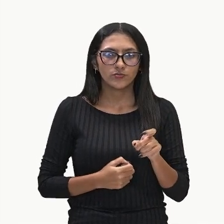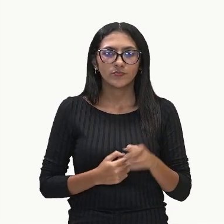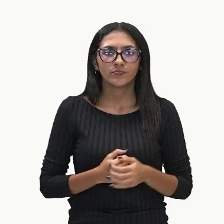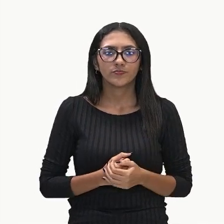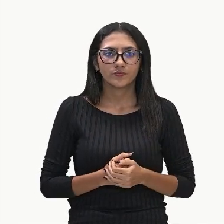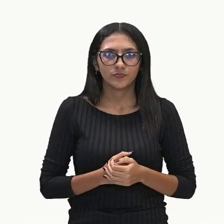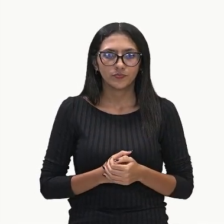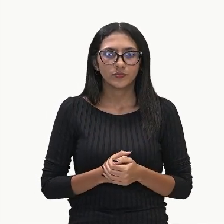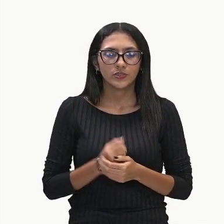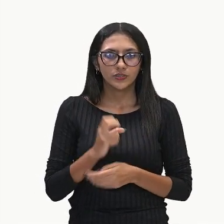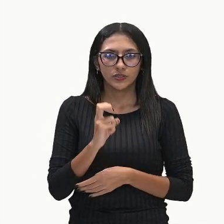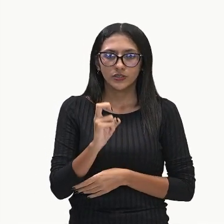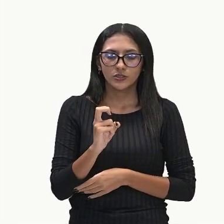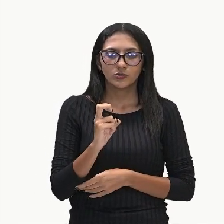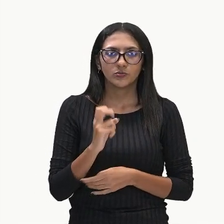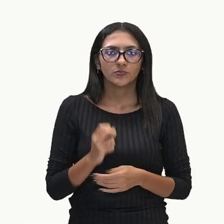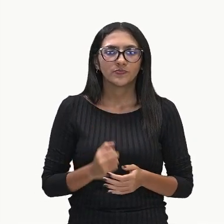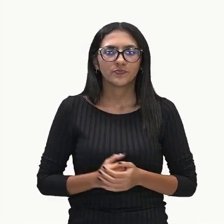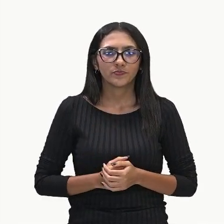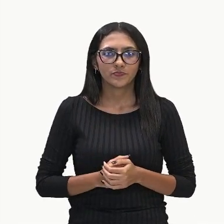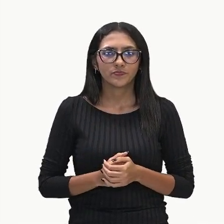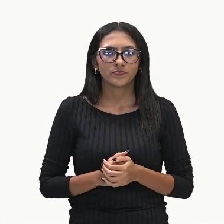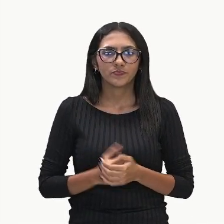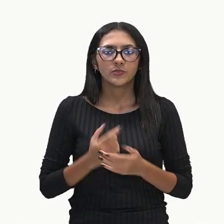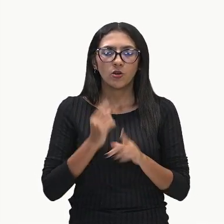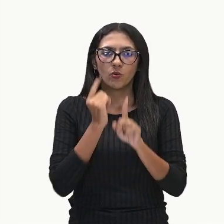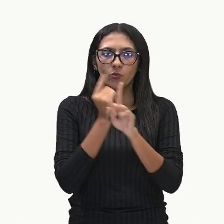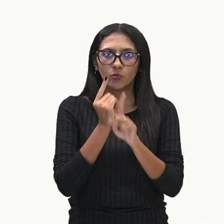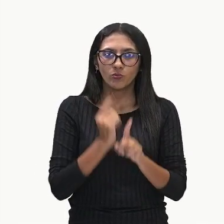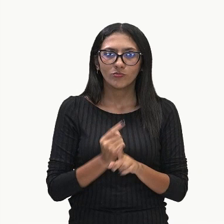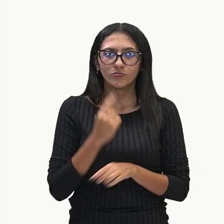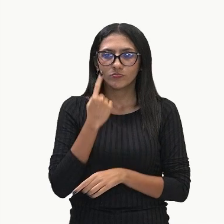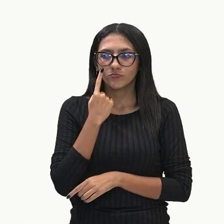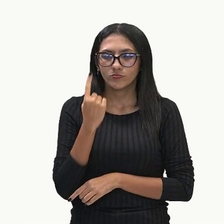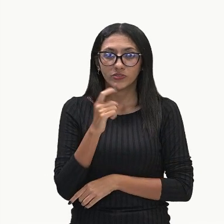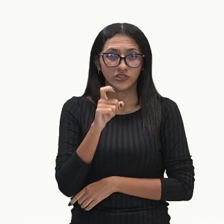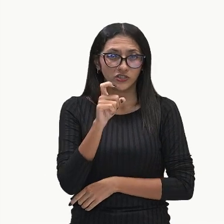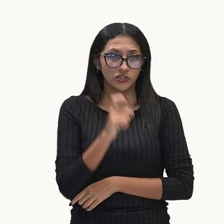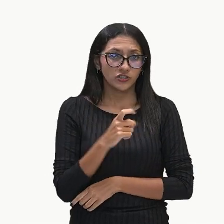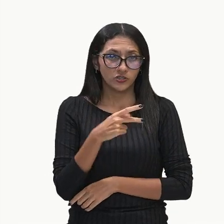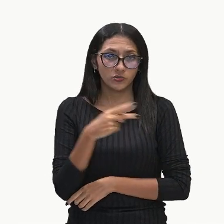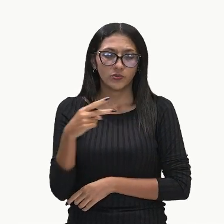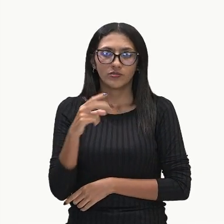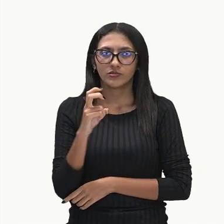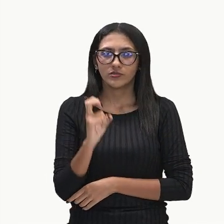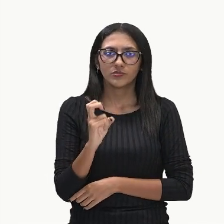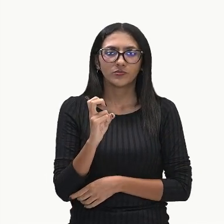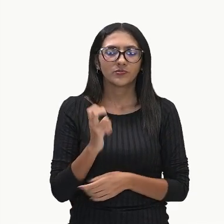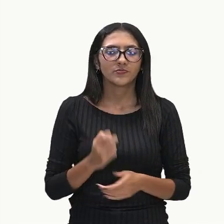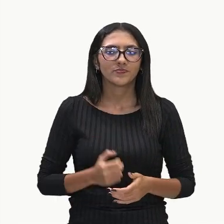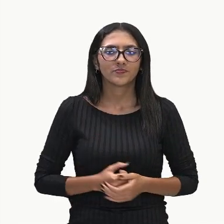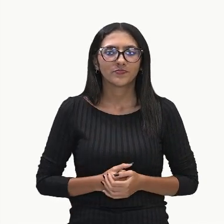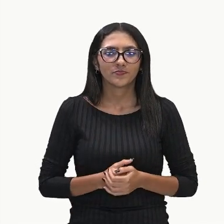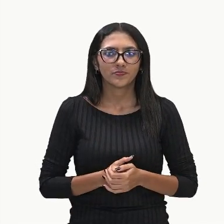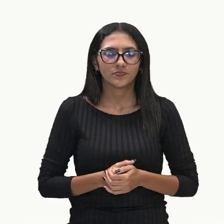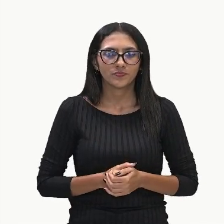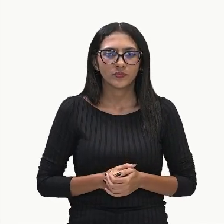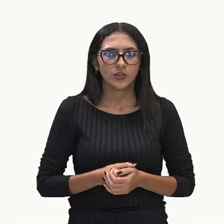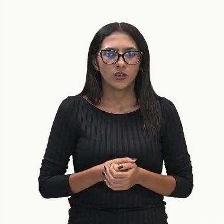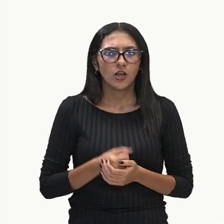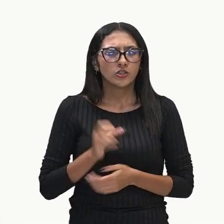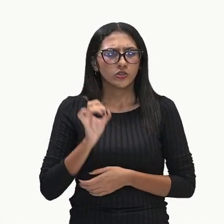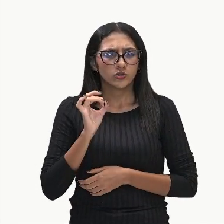5, 5. Aí chegamos aí no resultado que x é igual a 5. Professora, eu só posso usar